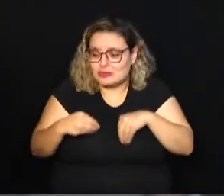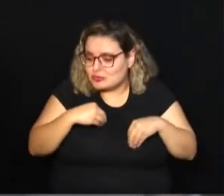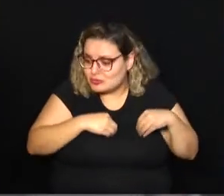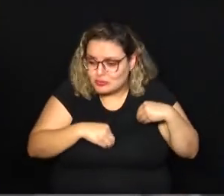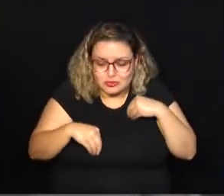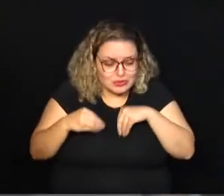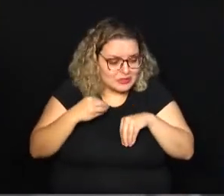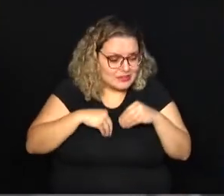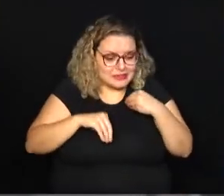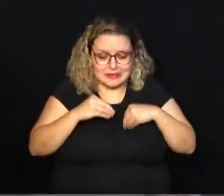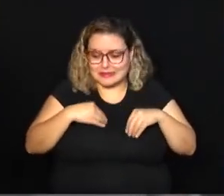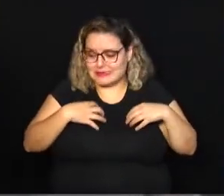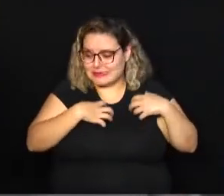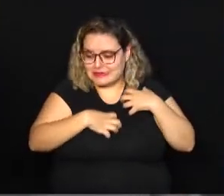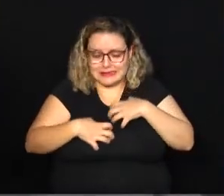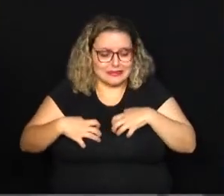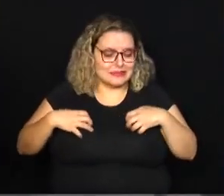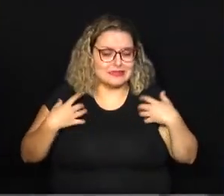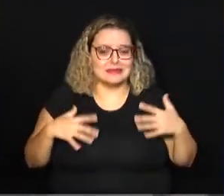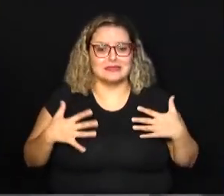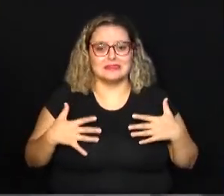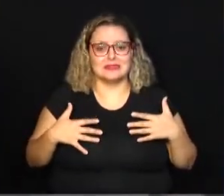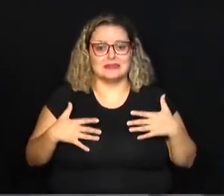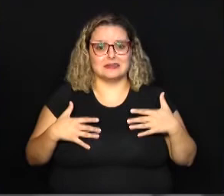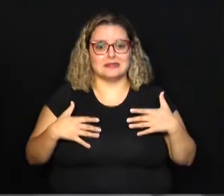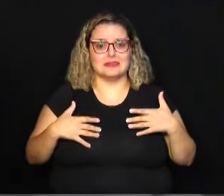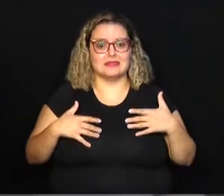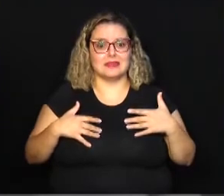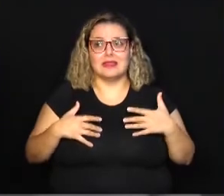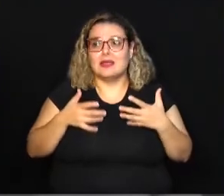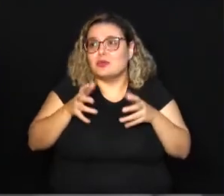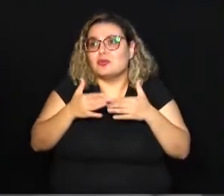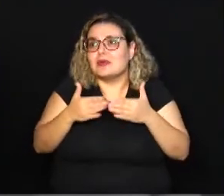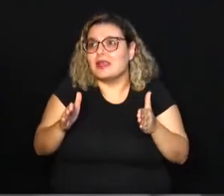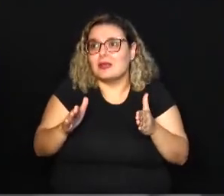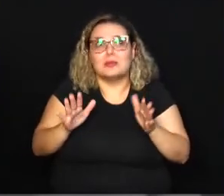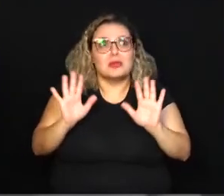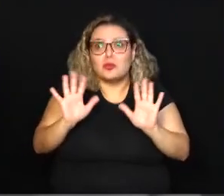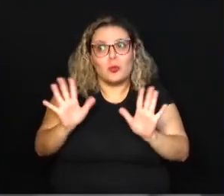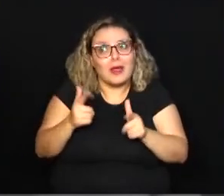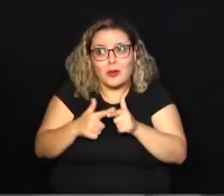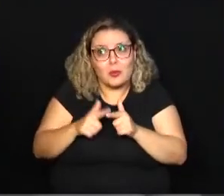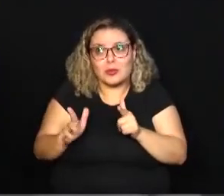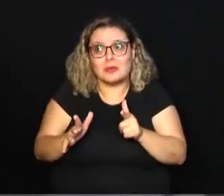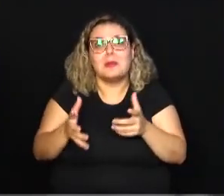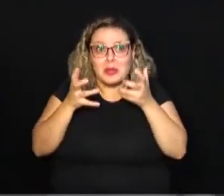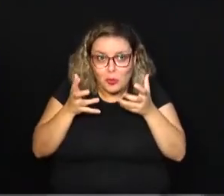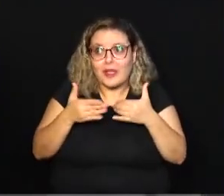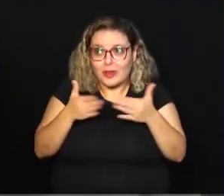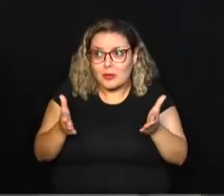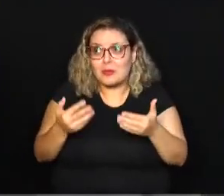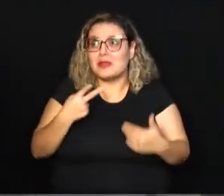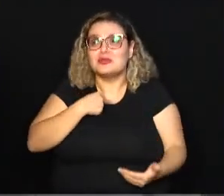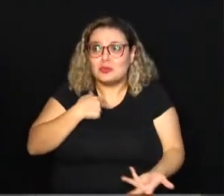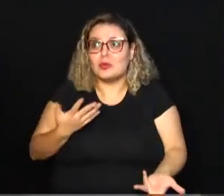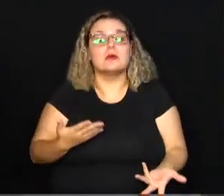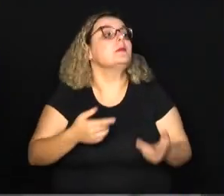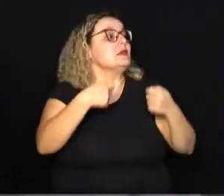Ele fala, não é que eu não queira abrir. Eu falo, tá, mas eu preciso que você abra. Você tem que ajudar. E vira esse